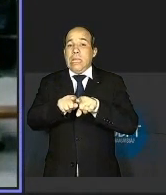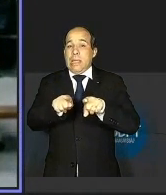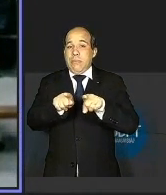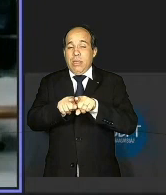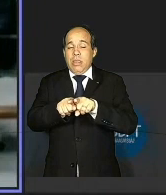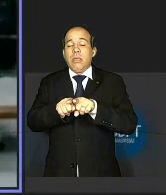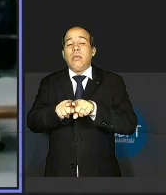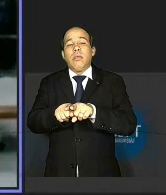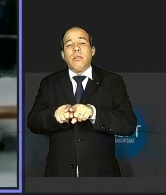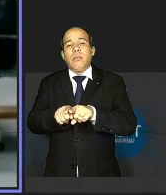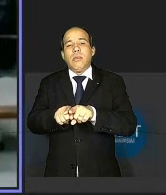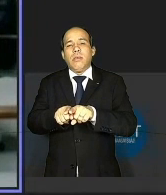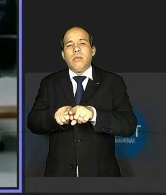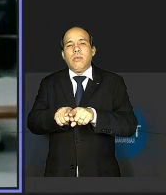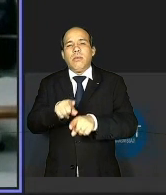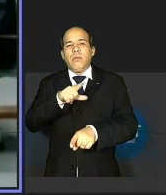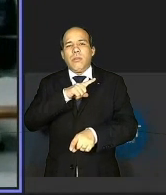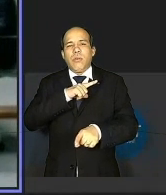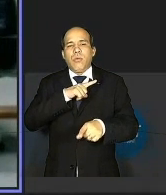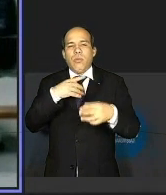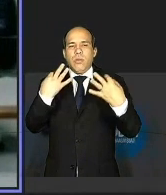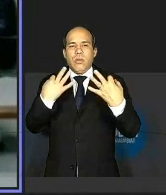sem sombra de dúvidas.